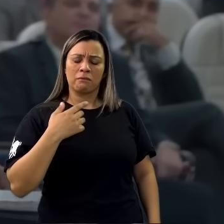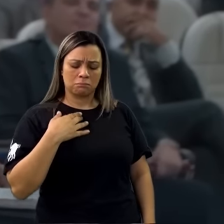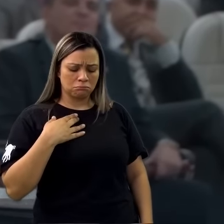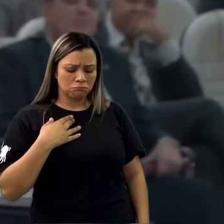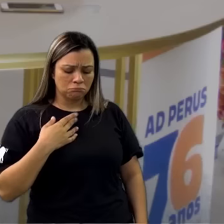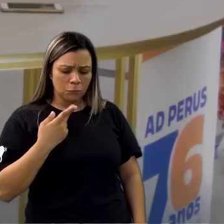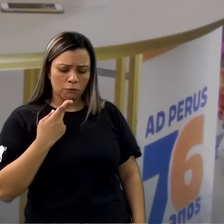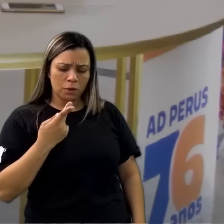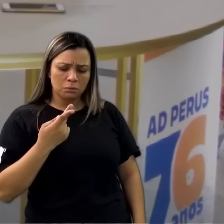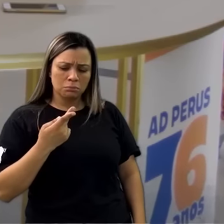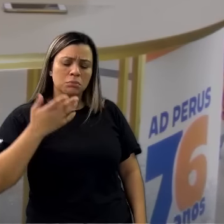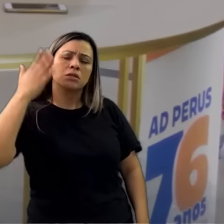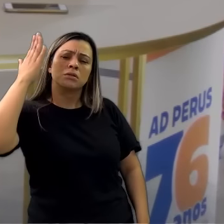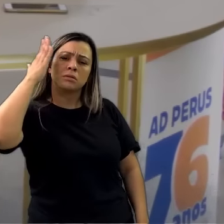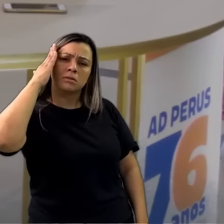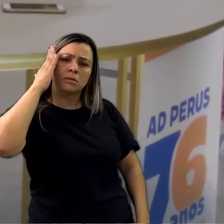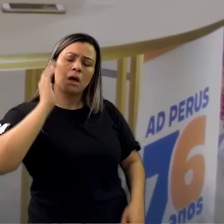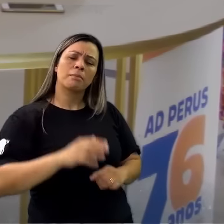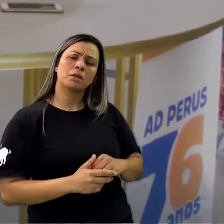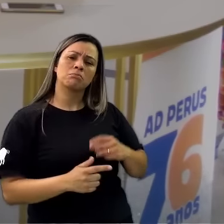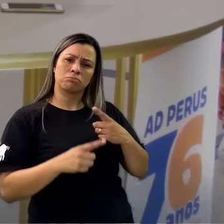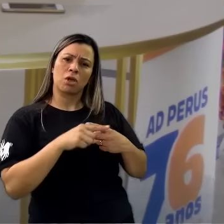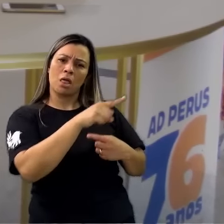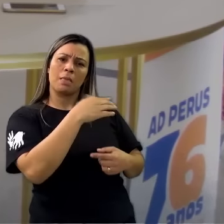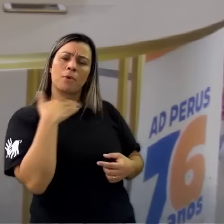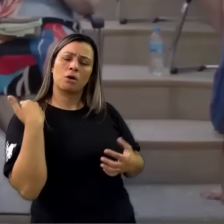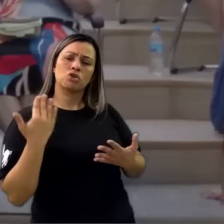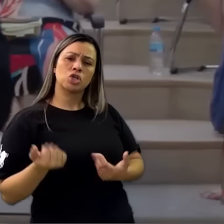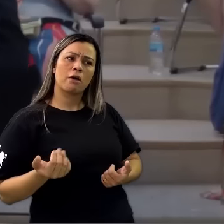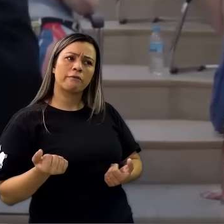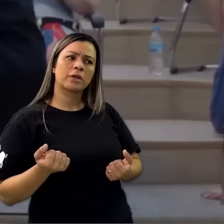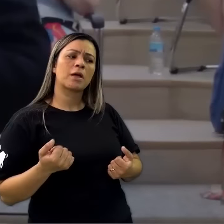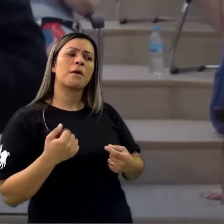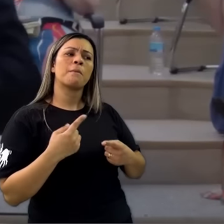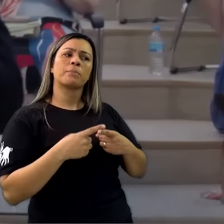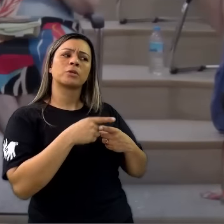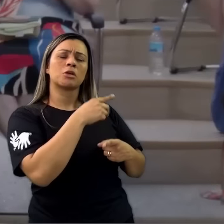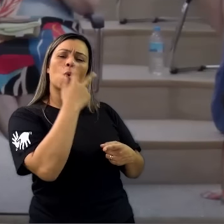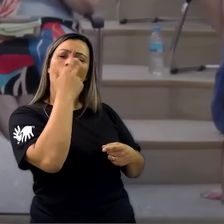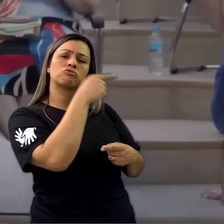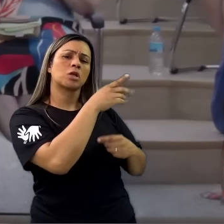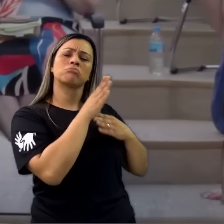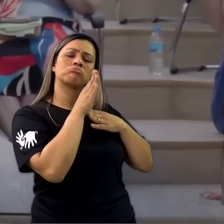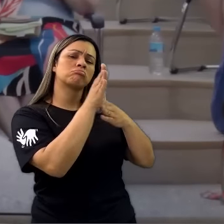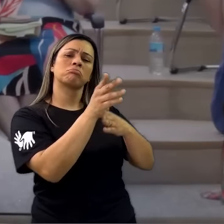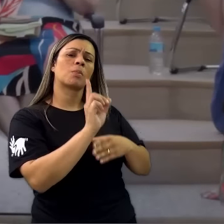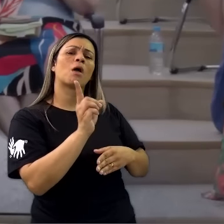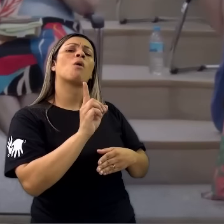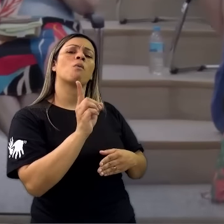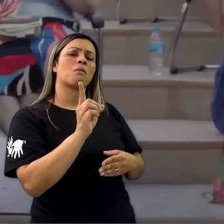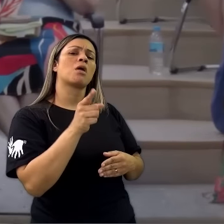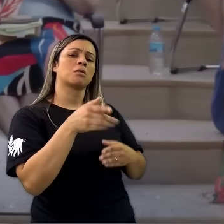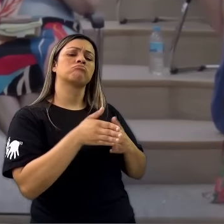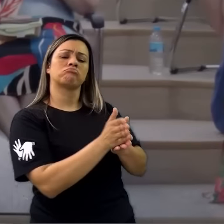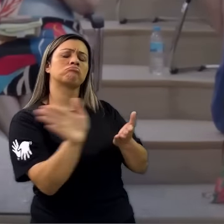porque Jesus Viu que ele não ia ficar firme e levou ele para Glória falei não tô firme eu tô aqui